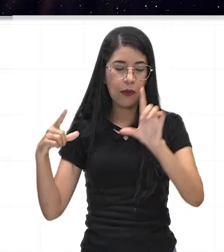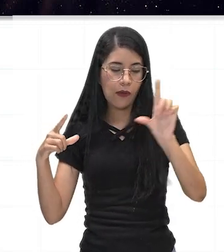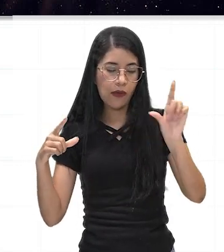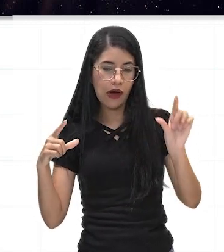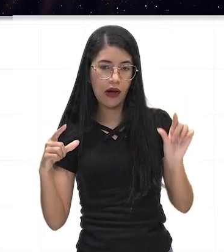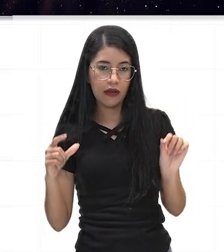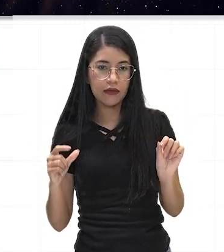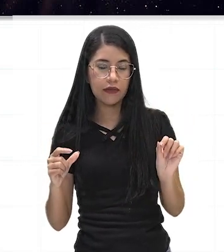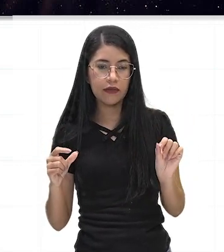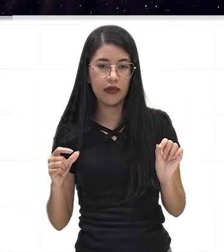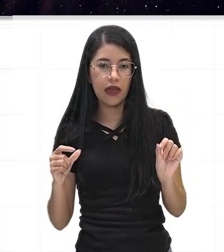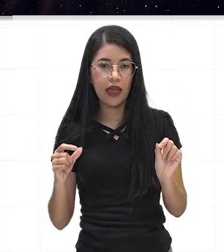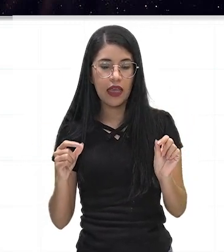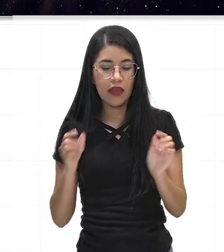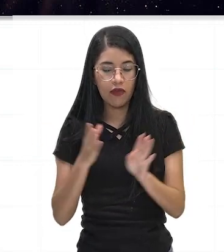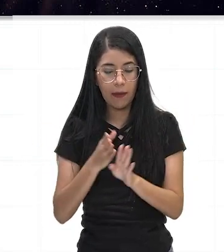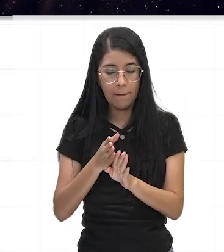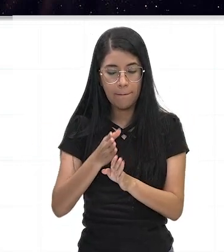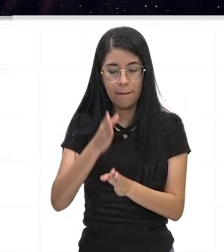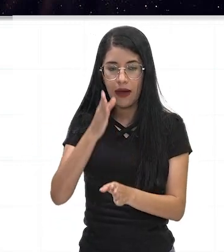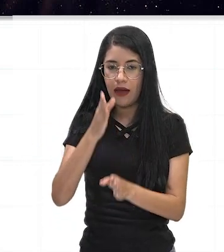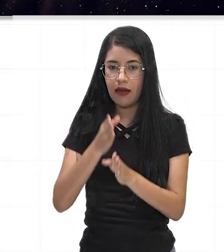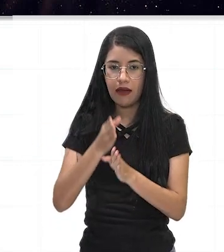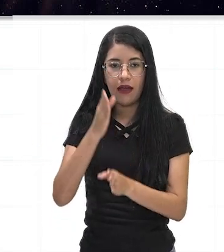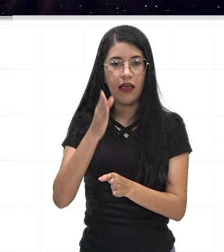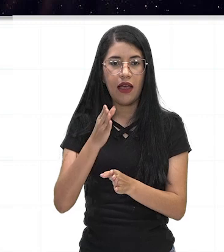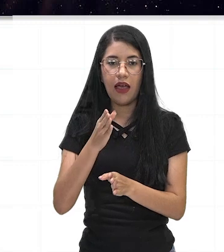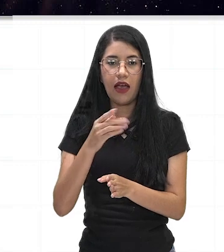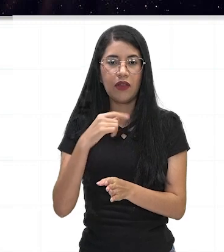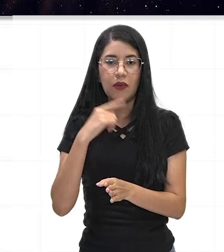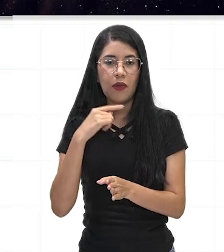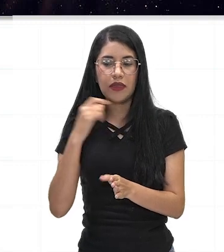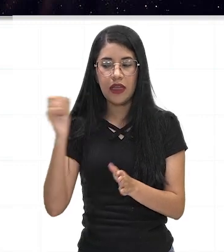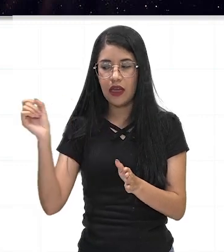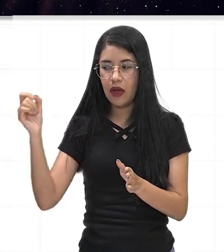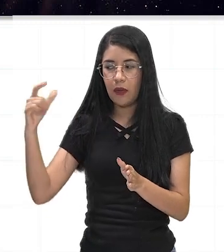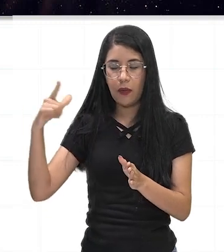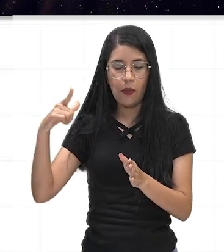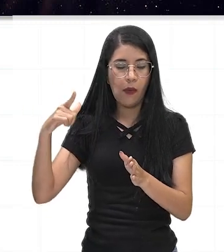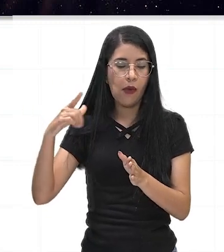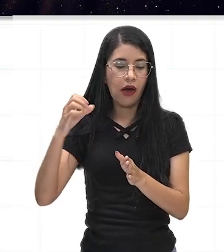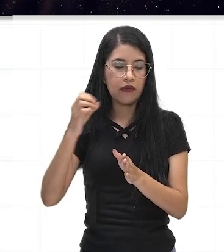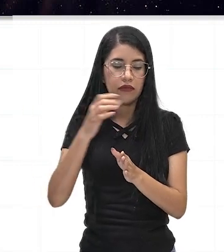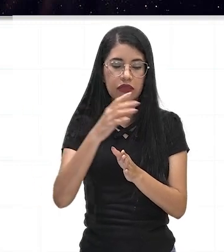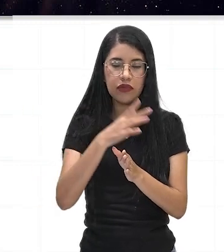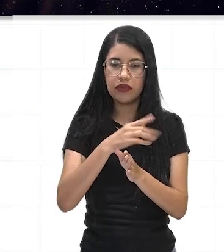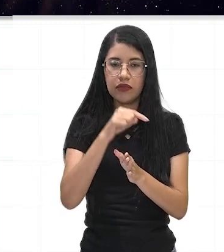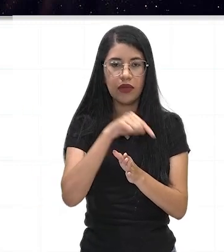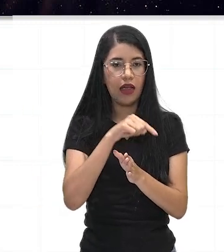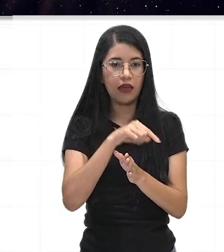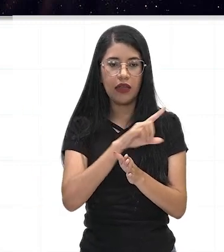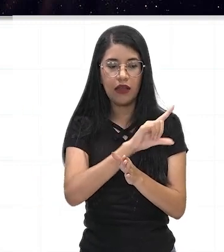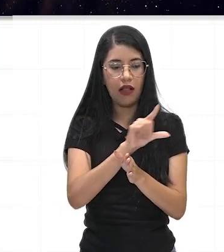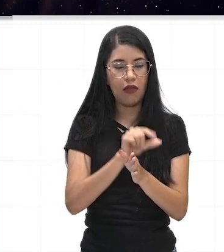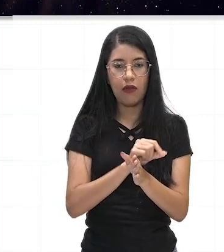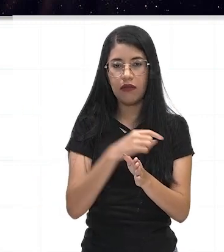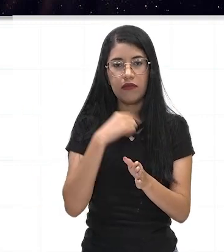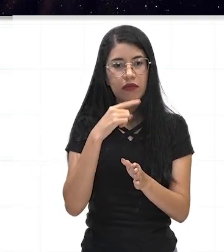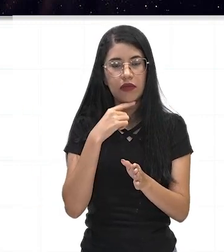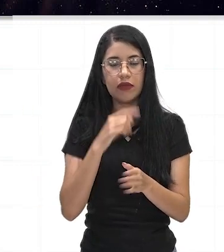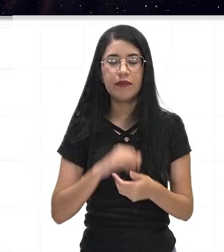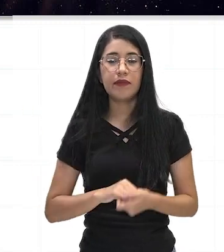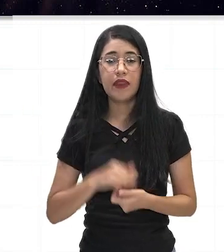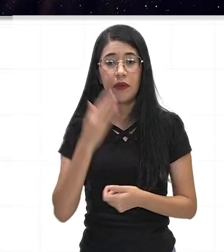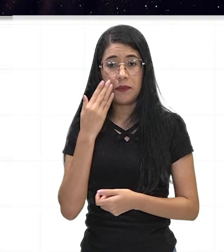Lua. E ela bloqueia total ou parcialmente a chegada de luz até a superfície lunar. Nessa imagem você